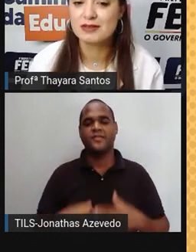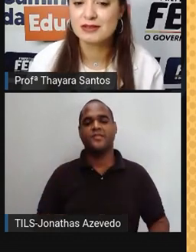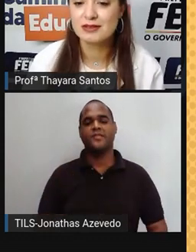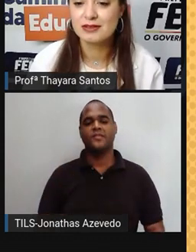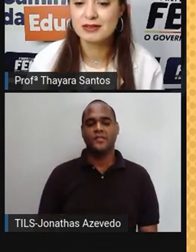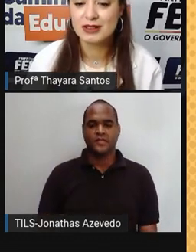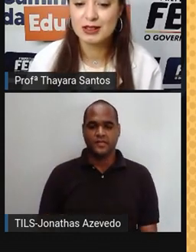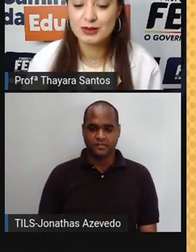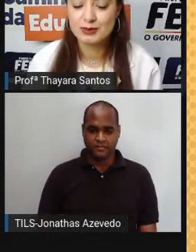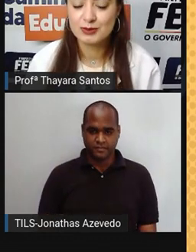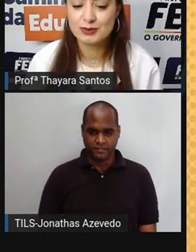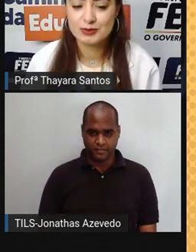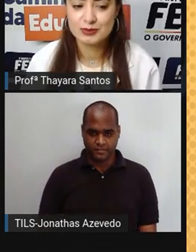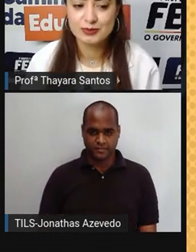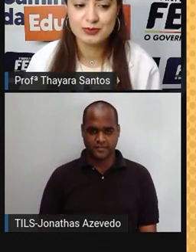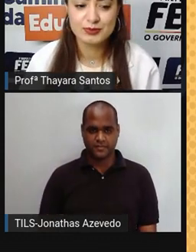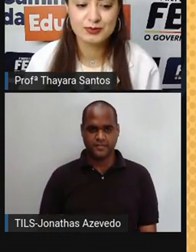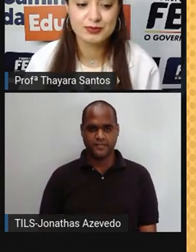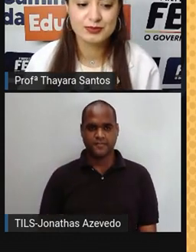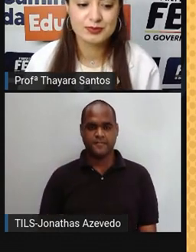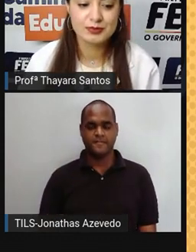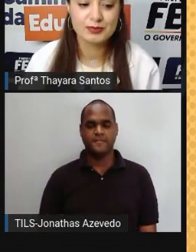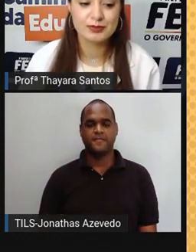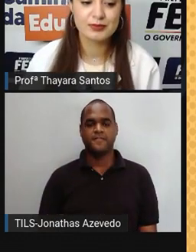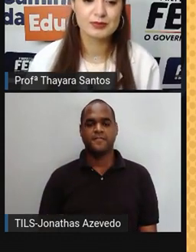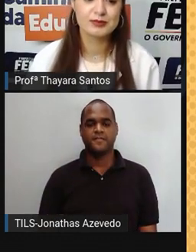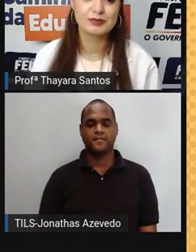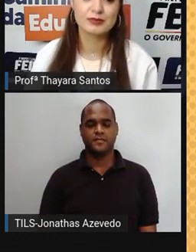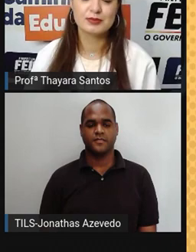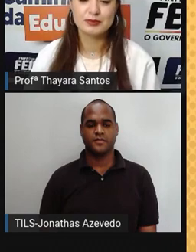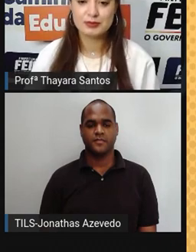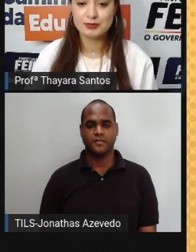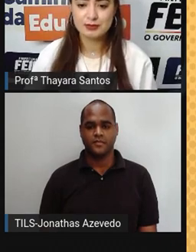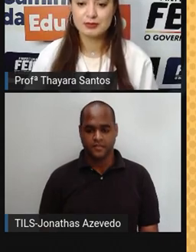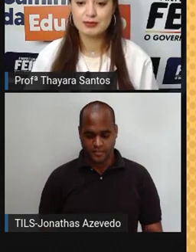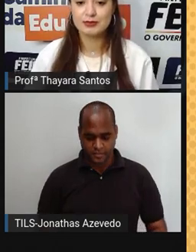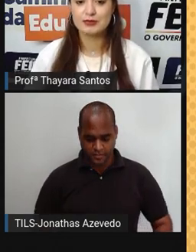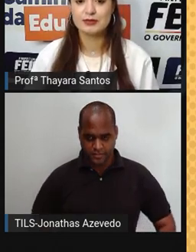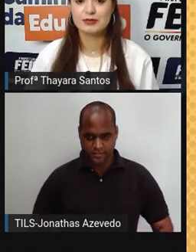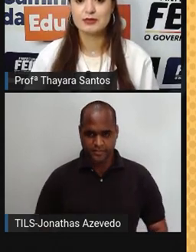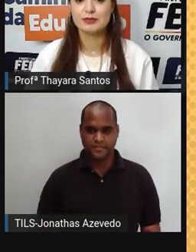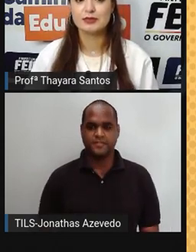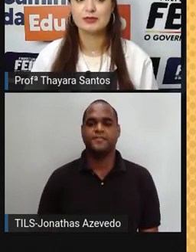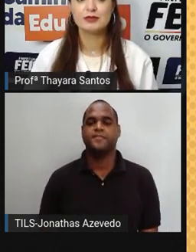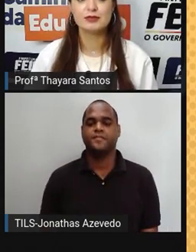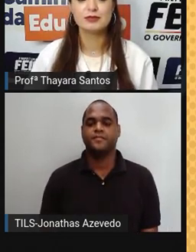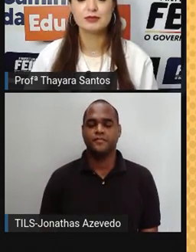aí E aí E aí